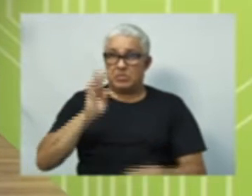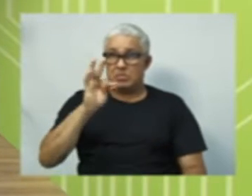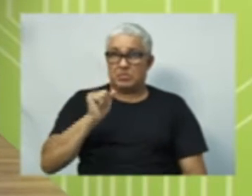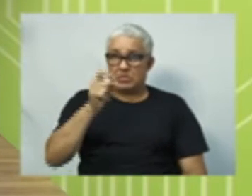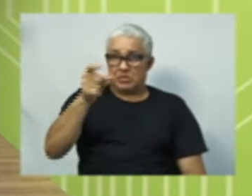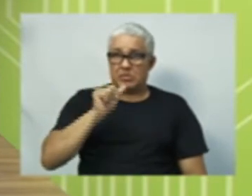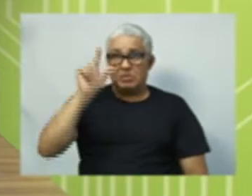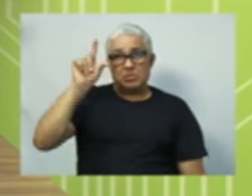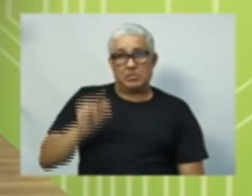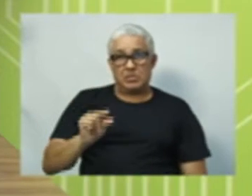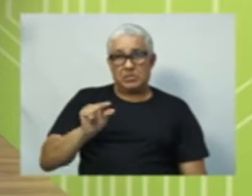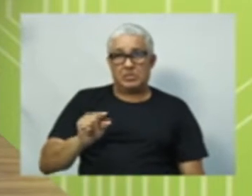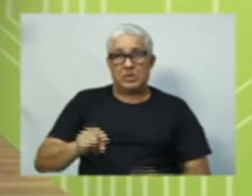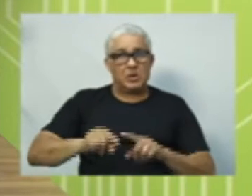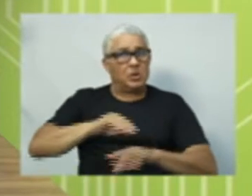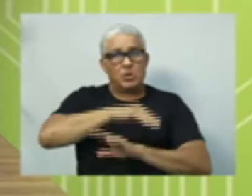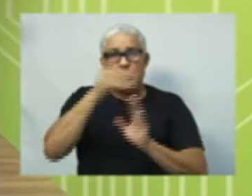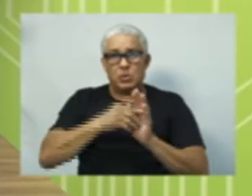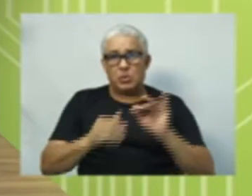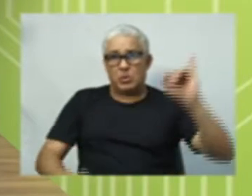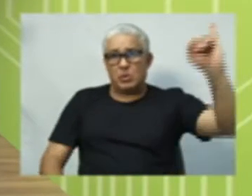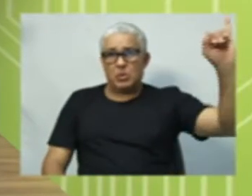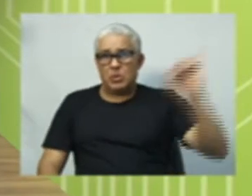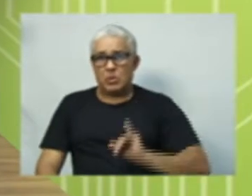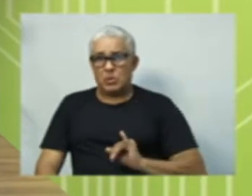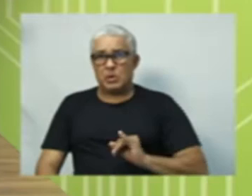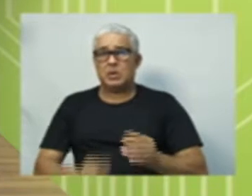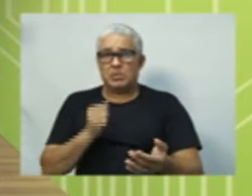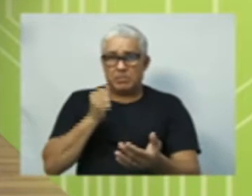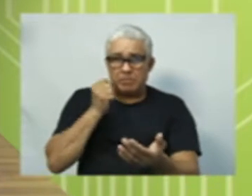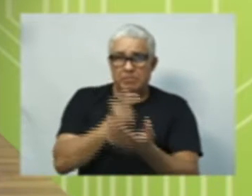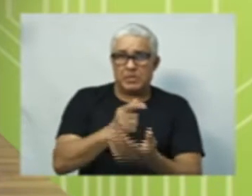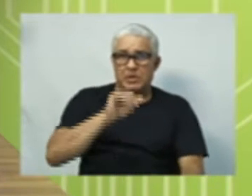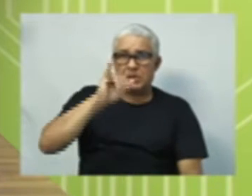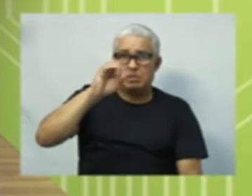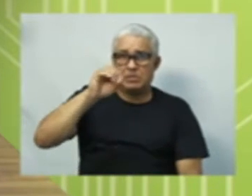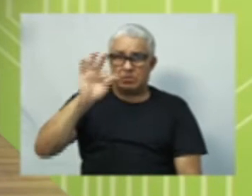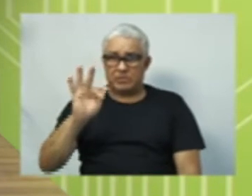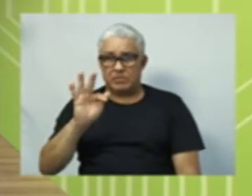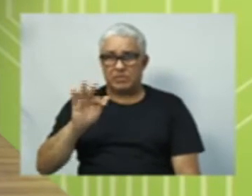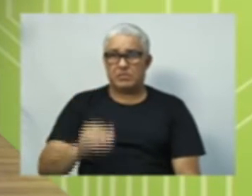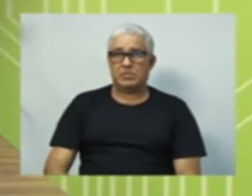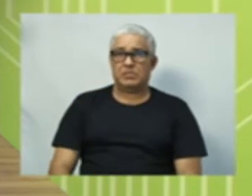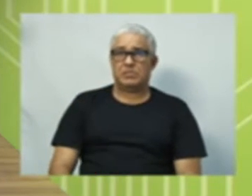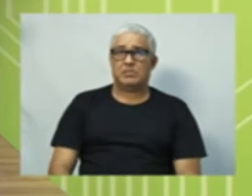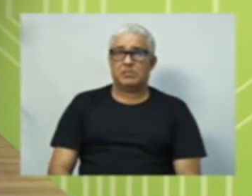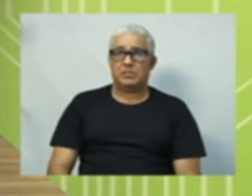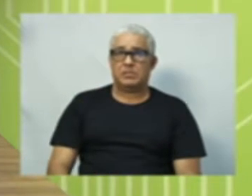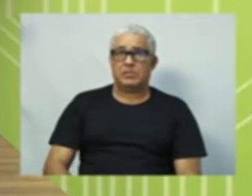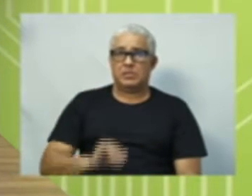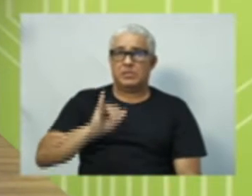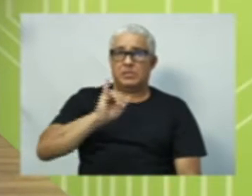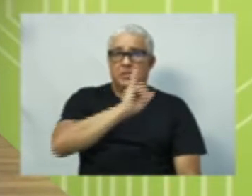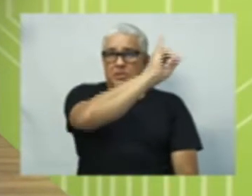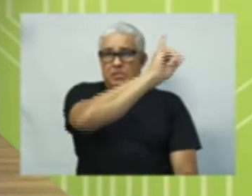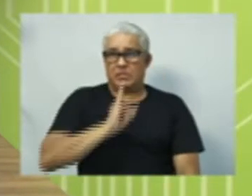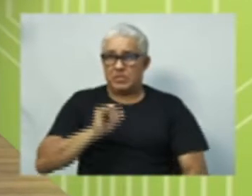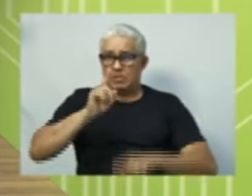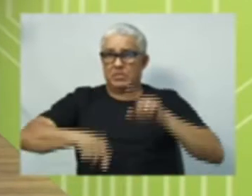mas só como ele é todo importado, acaba pagando IOF, imposto sobre importação de